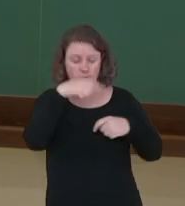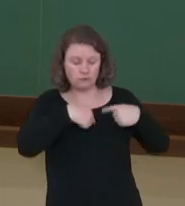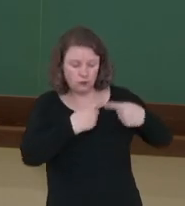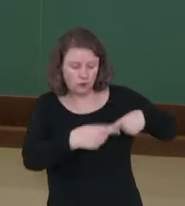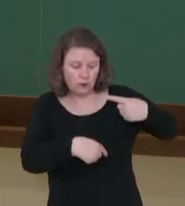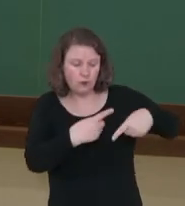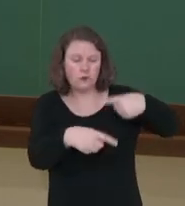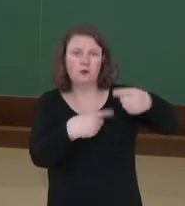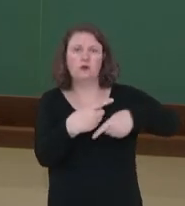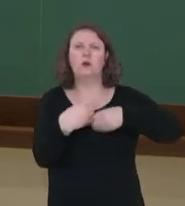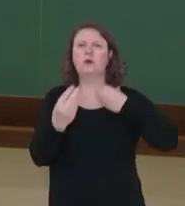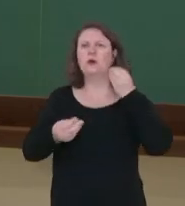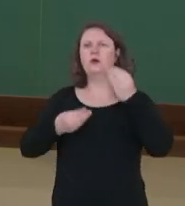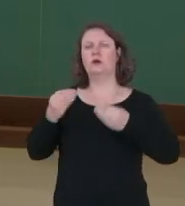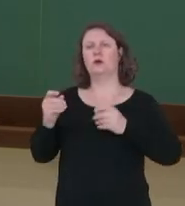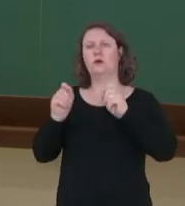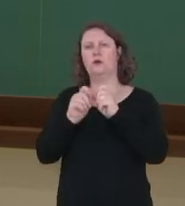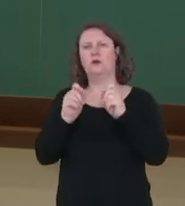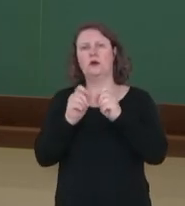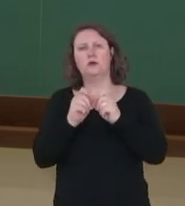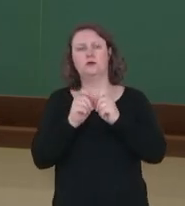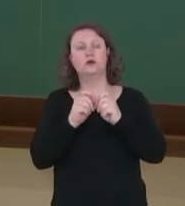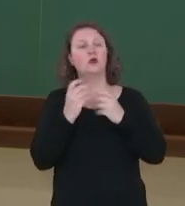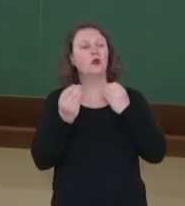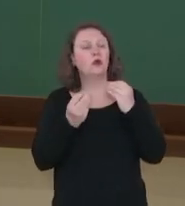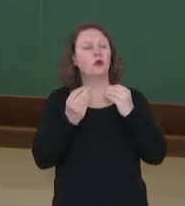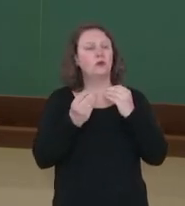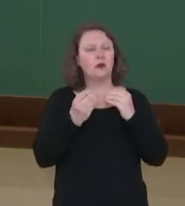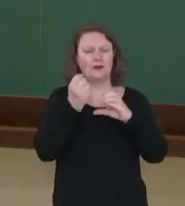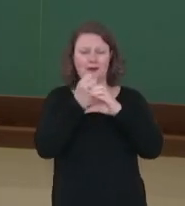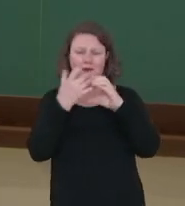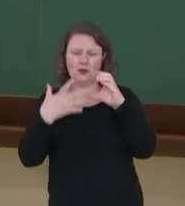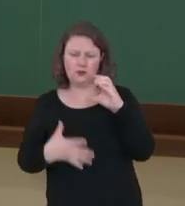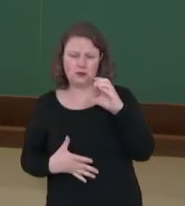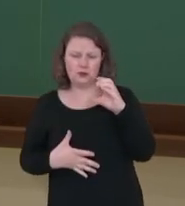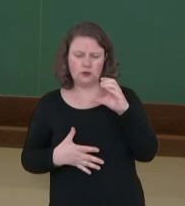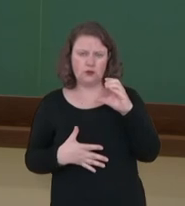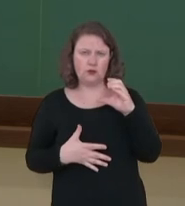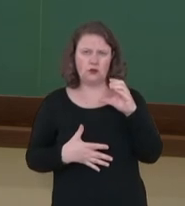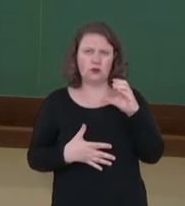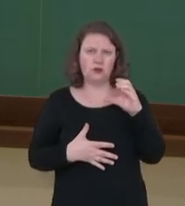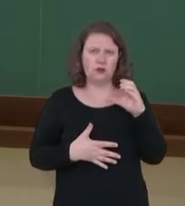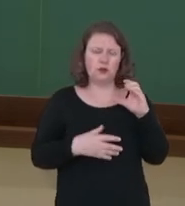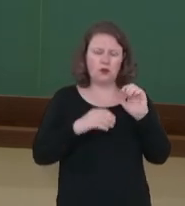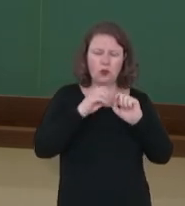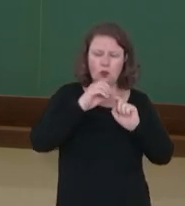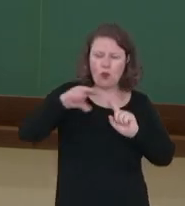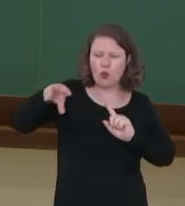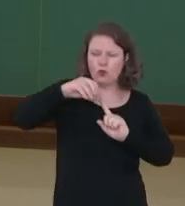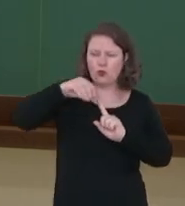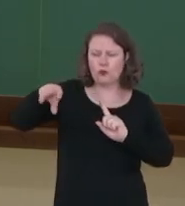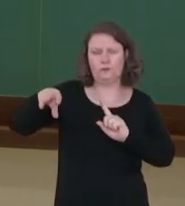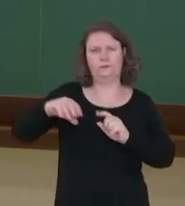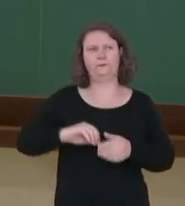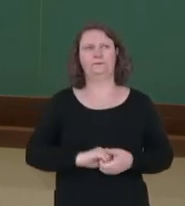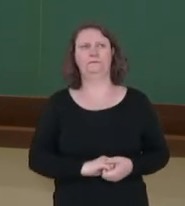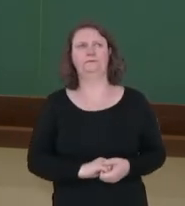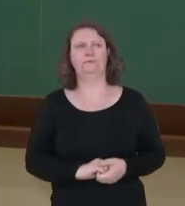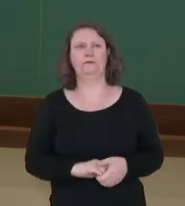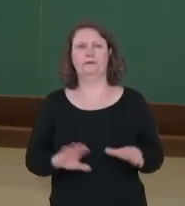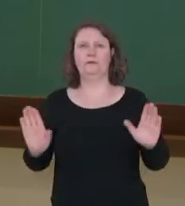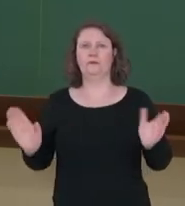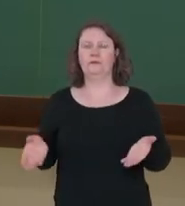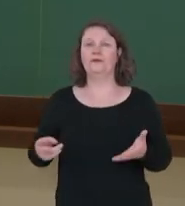que funciona essa transferência de características que forma o indivíduo. Então, vamos para a